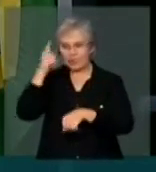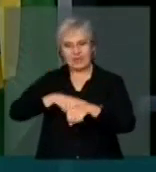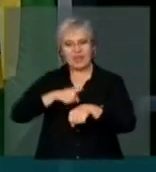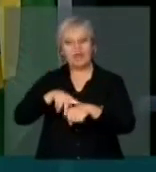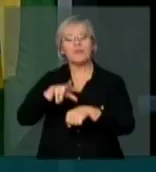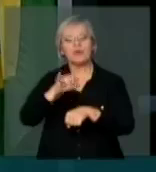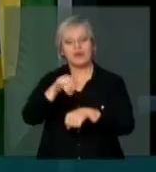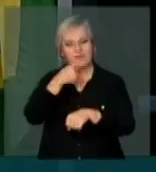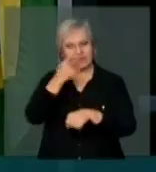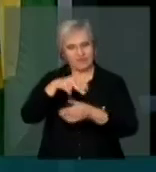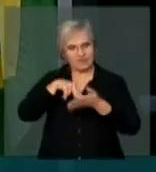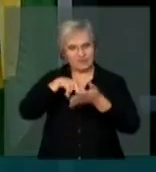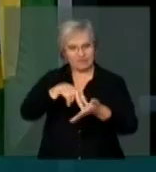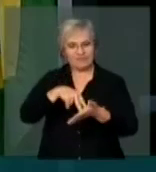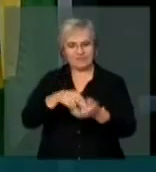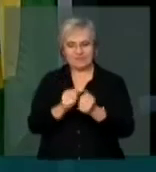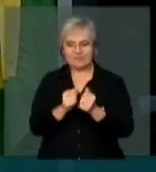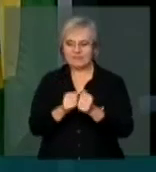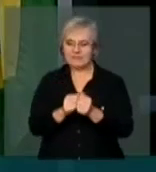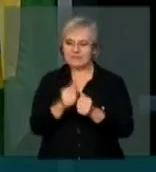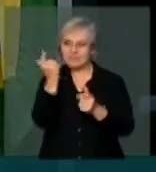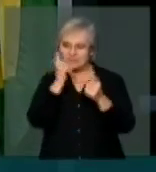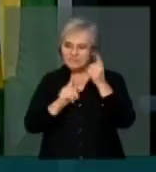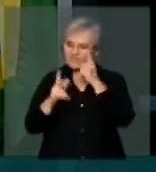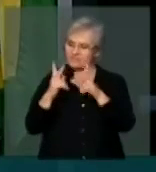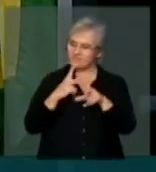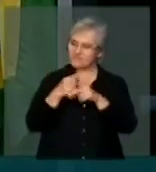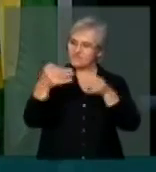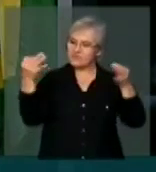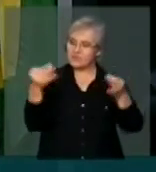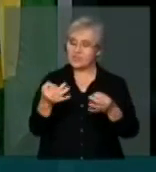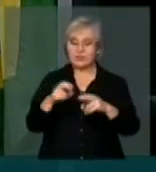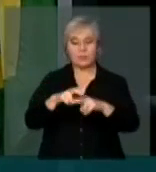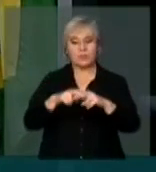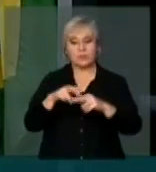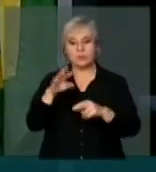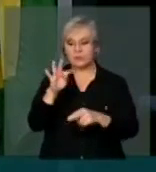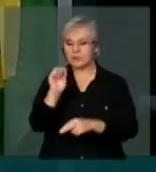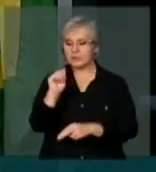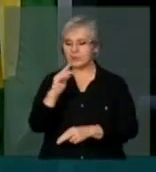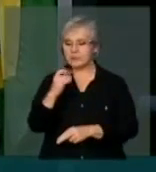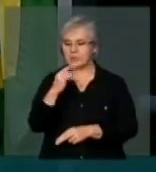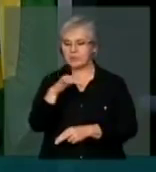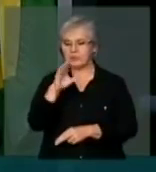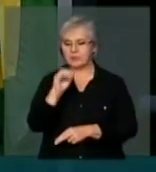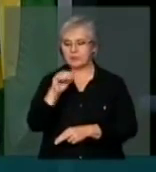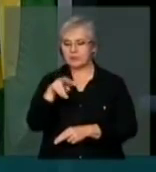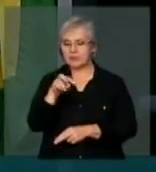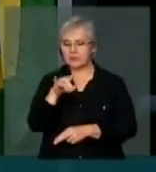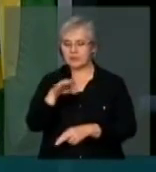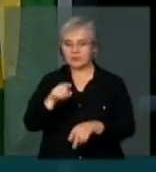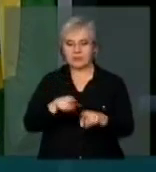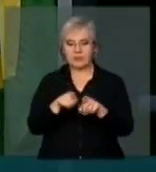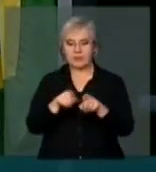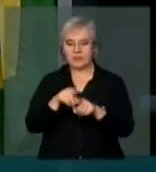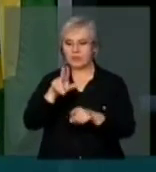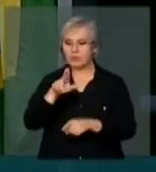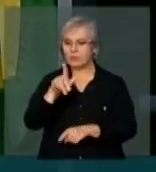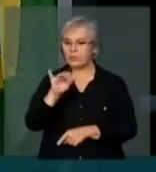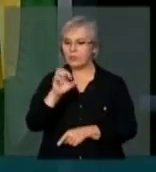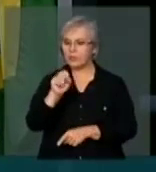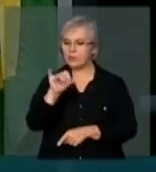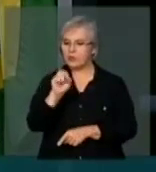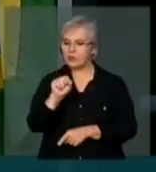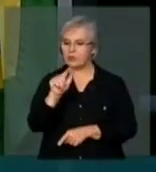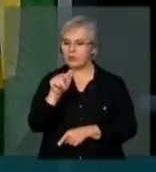confirmarão. O mérito foi em larga medida de Tancredo Neves e Ulisses Guimarães. Tancredo, o